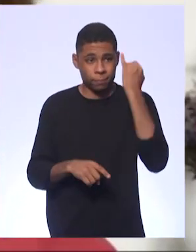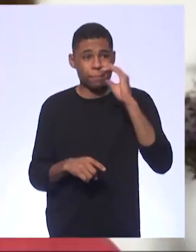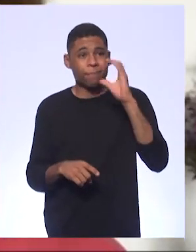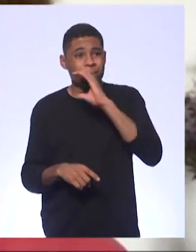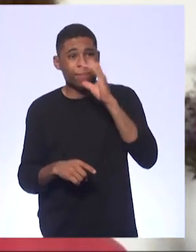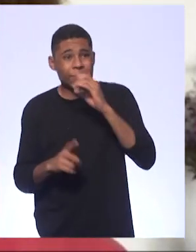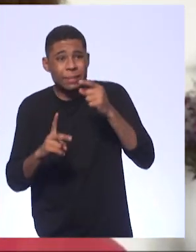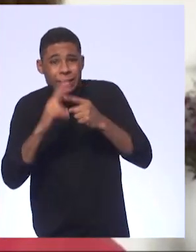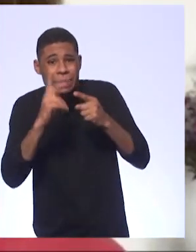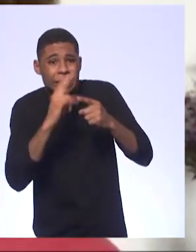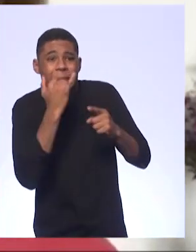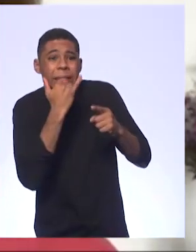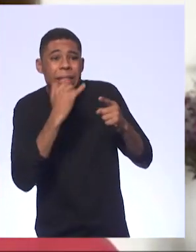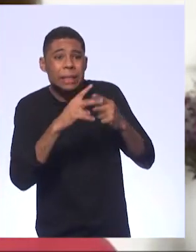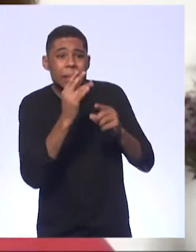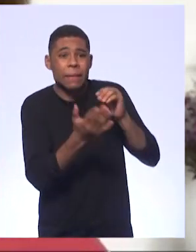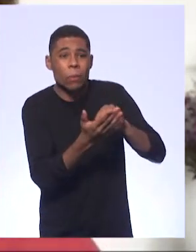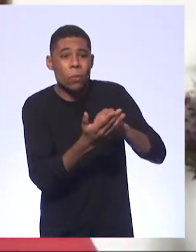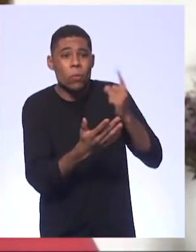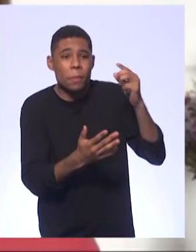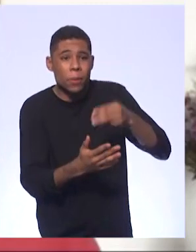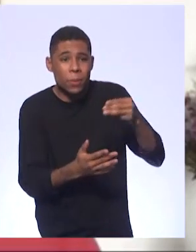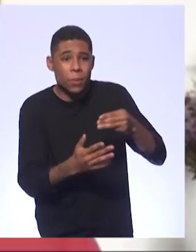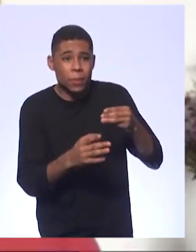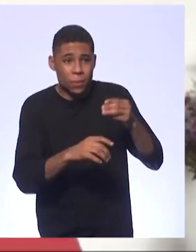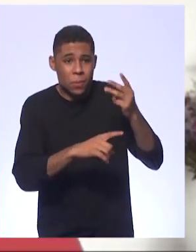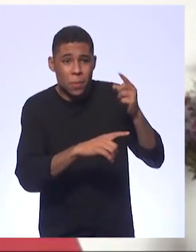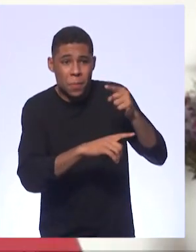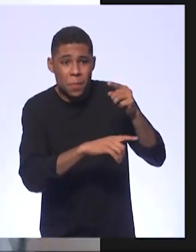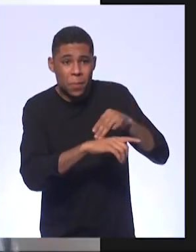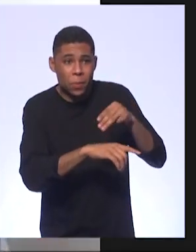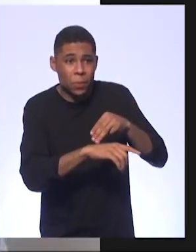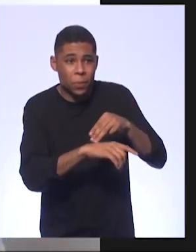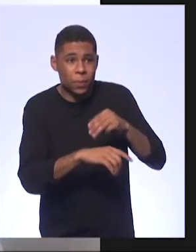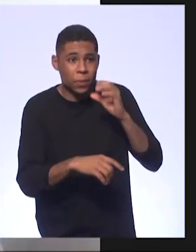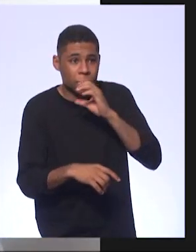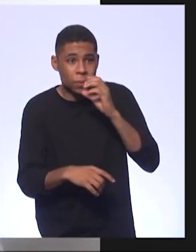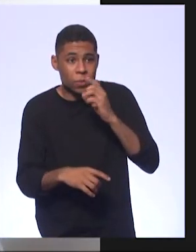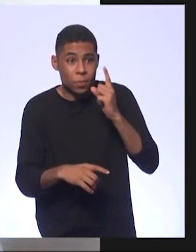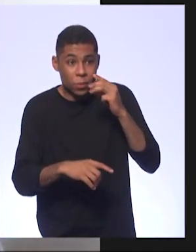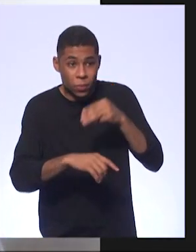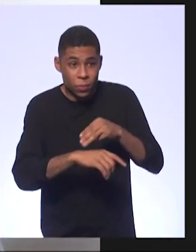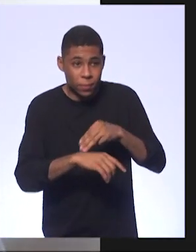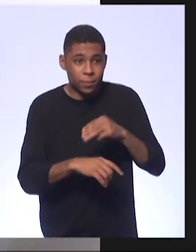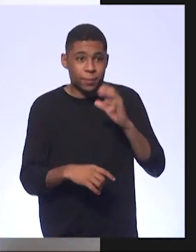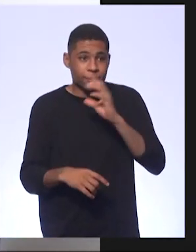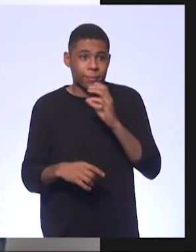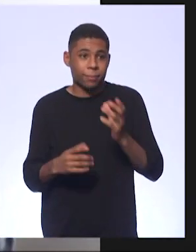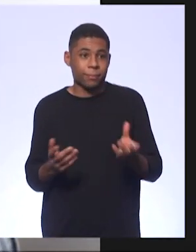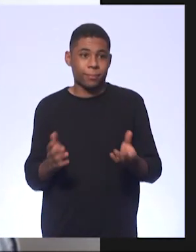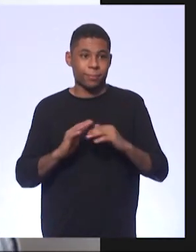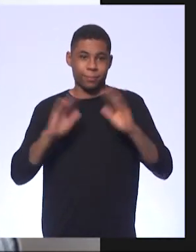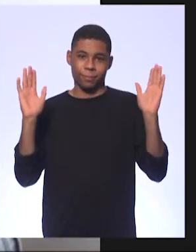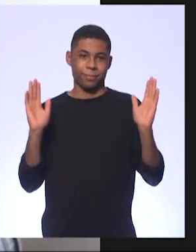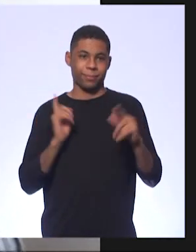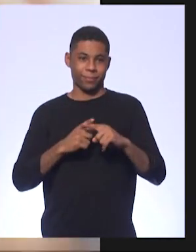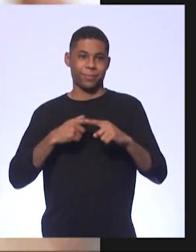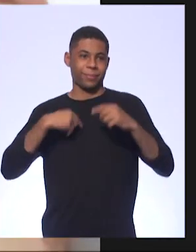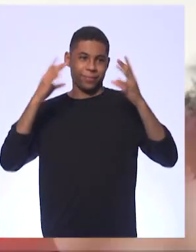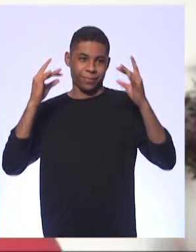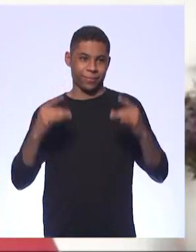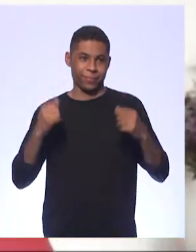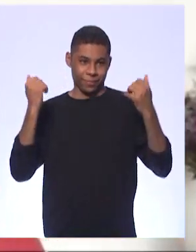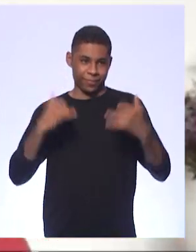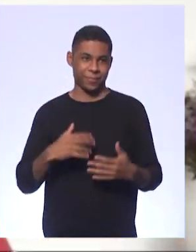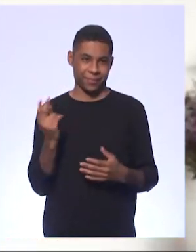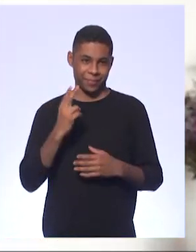porque está faltando 1 minuto só. Você termina e já disse. E aí, está faltando 1 minuto, então acabou. O que eu queria